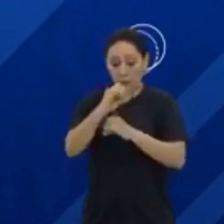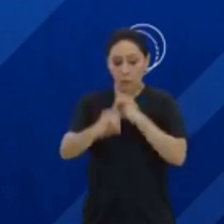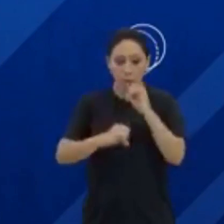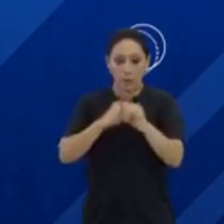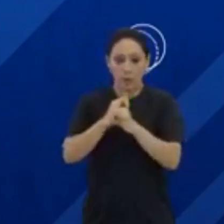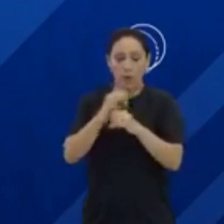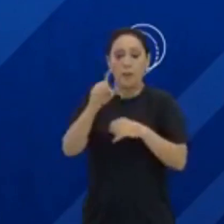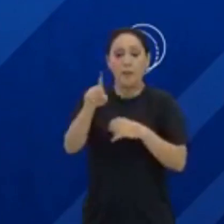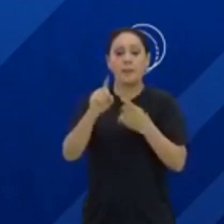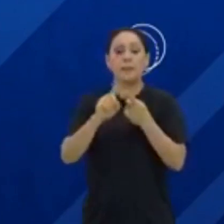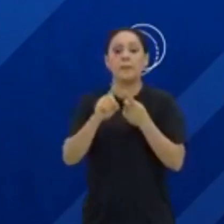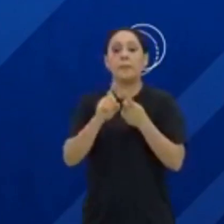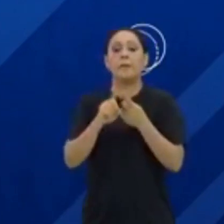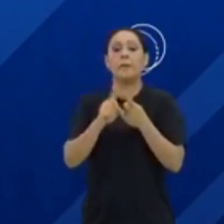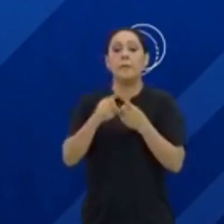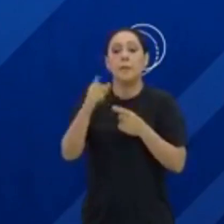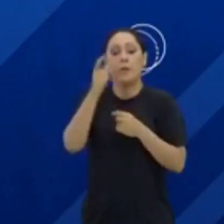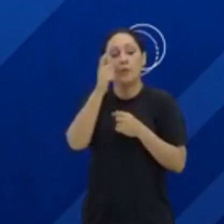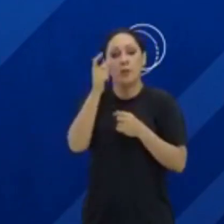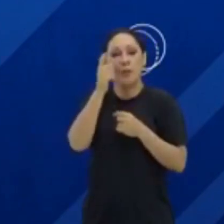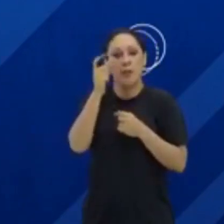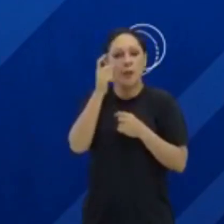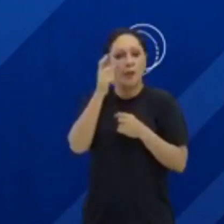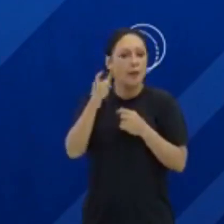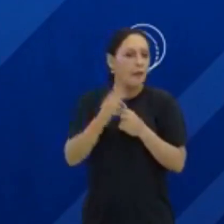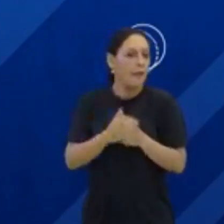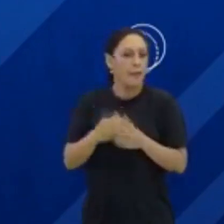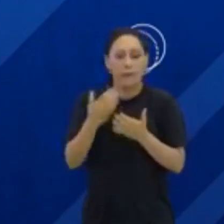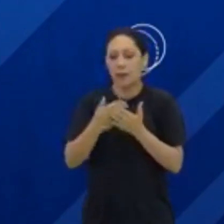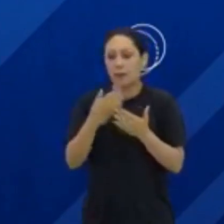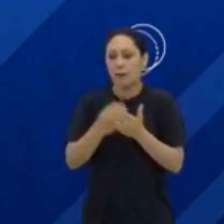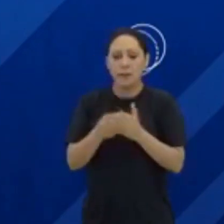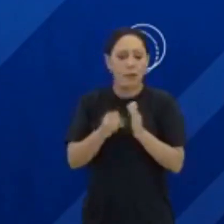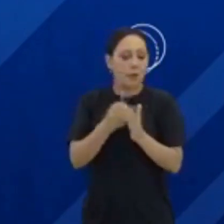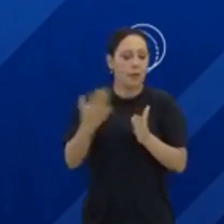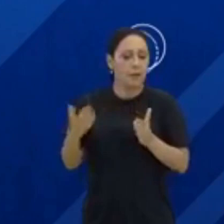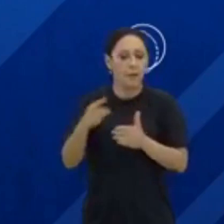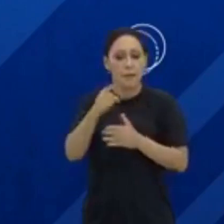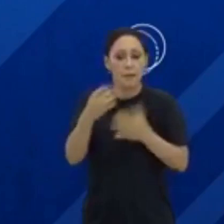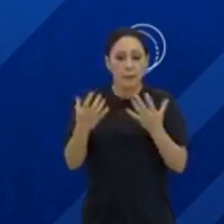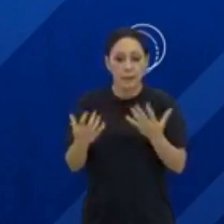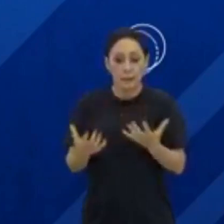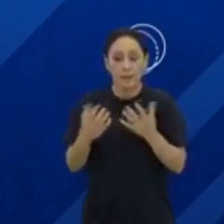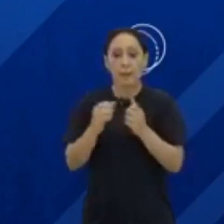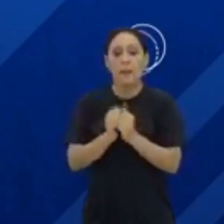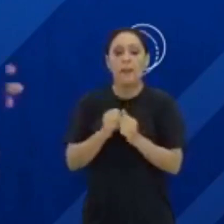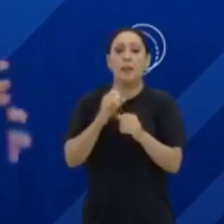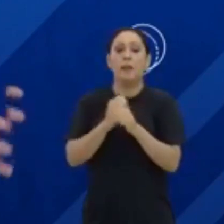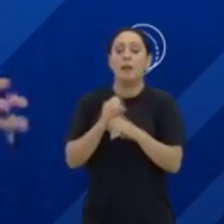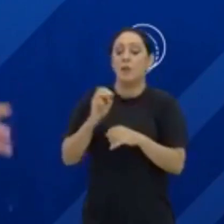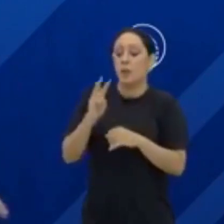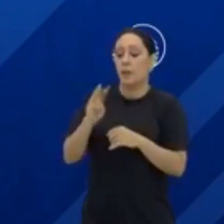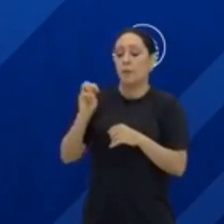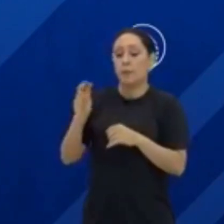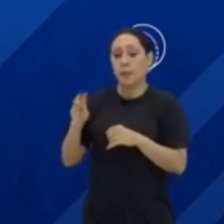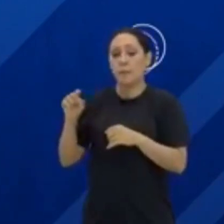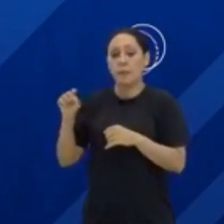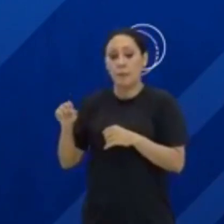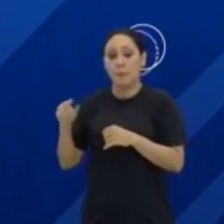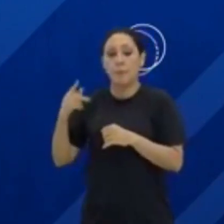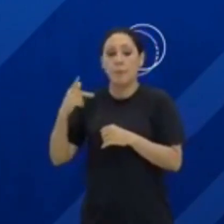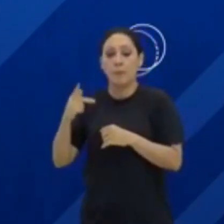você pode rever as aulas quantas vezes quiser no portal Cultura,